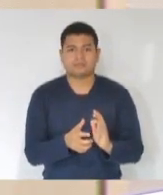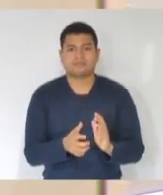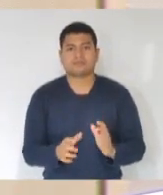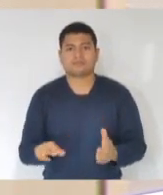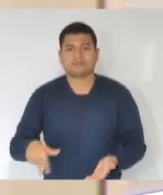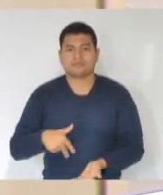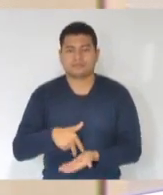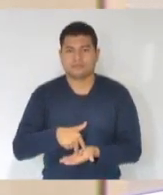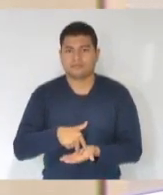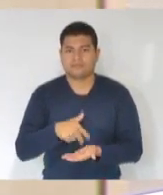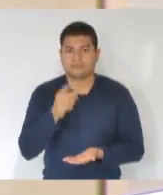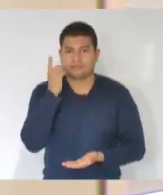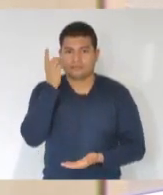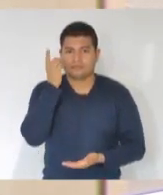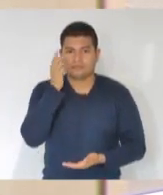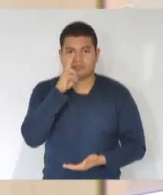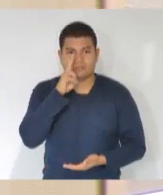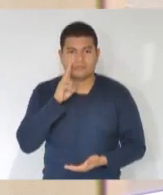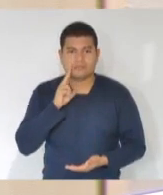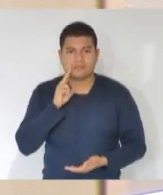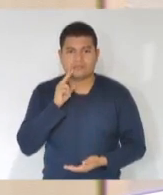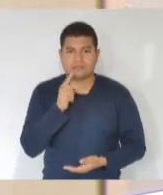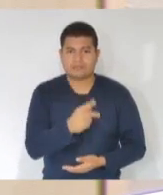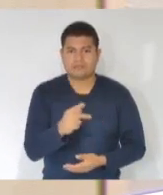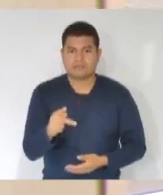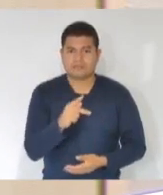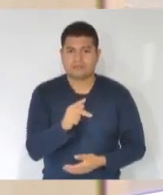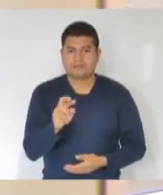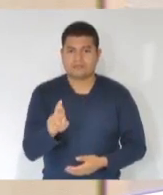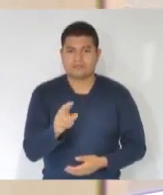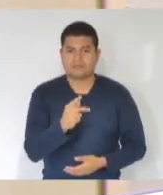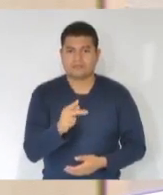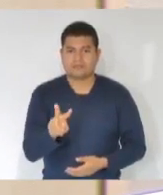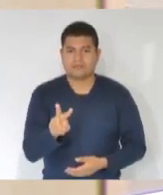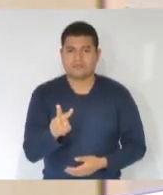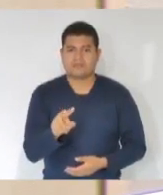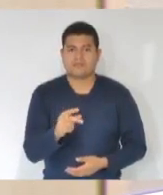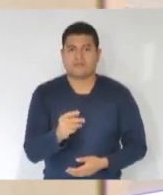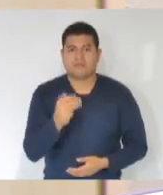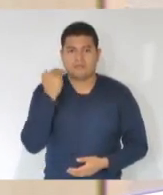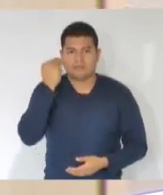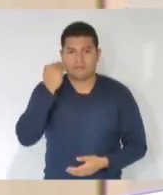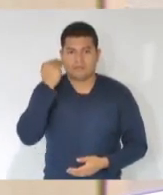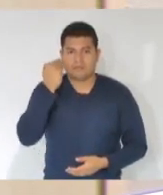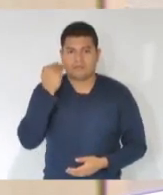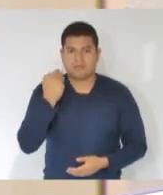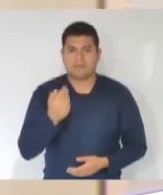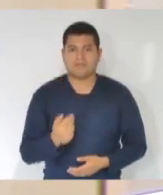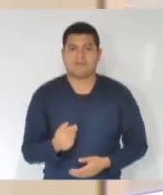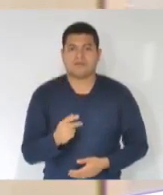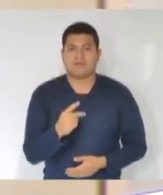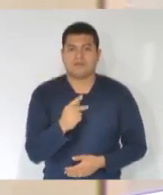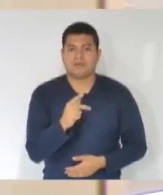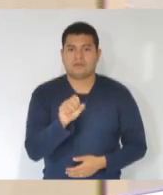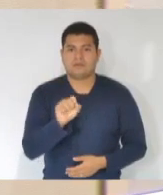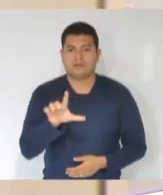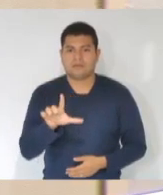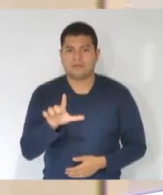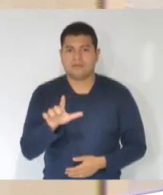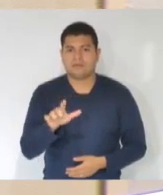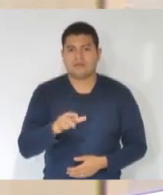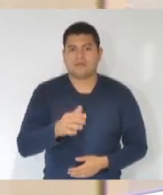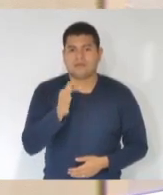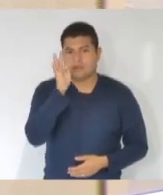senhores deputados Ivan Nats, Bloco PP, PSB, PRB, PV, Márcio Machado, Bloco Social Liberal e Fabiano da Luz,